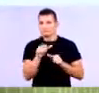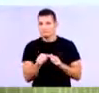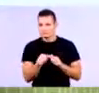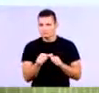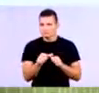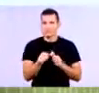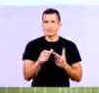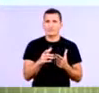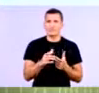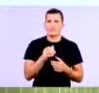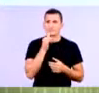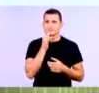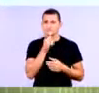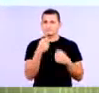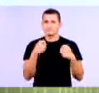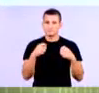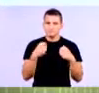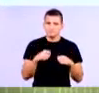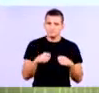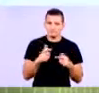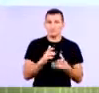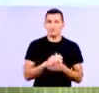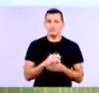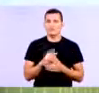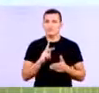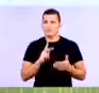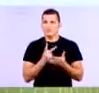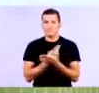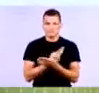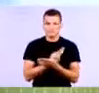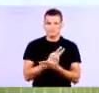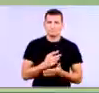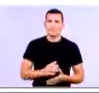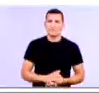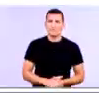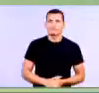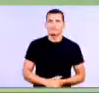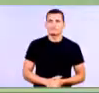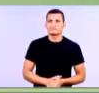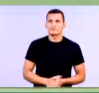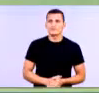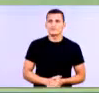mudanças são necessárias para que isso ocorra.